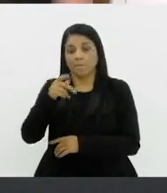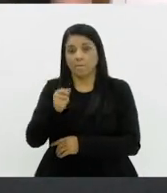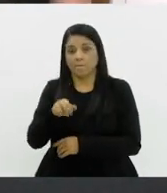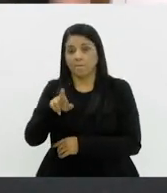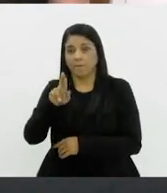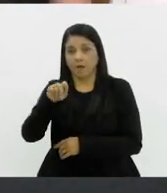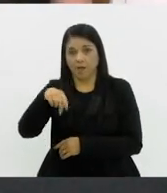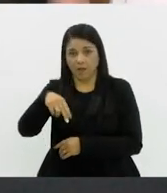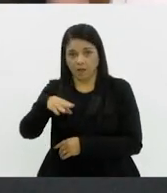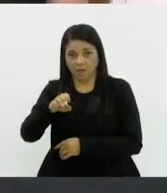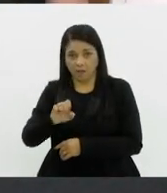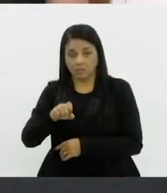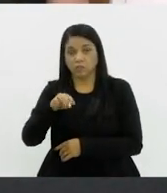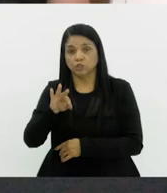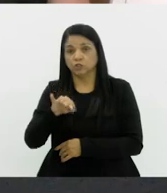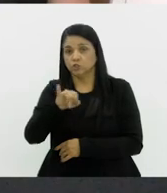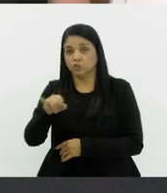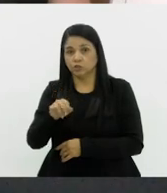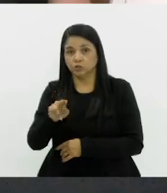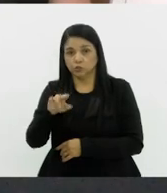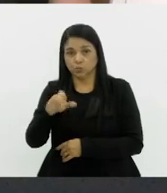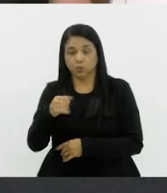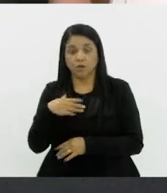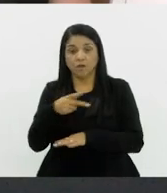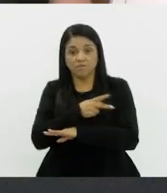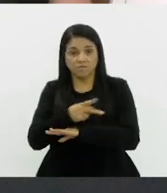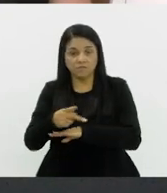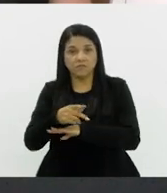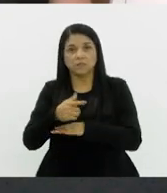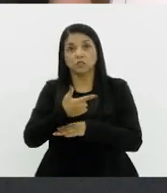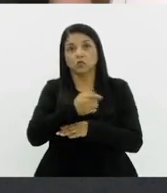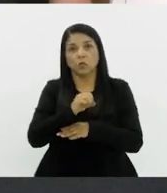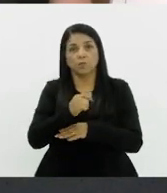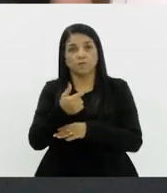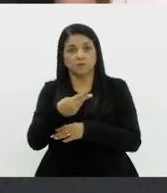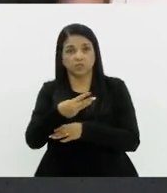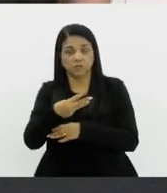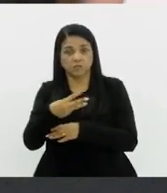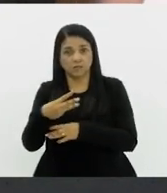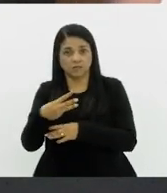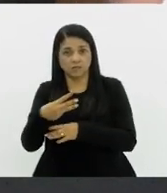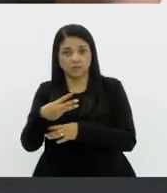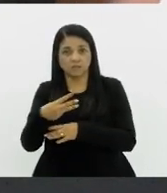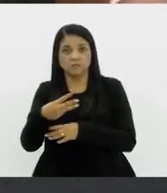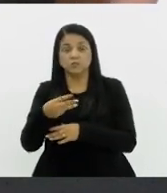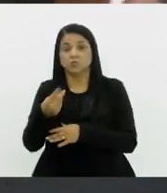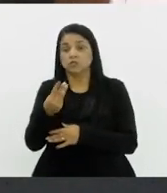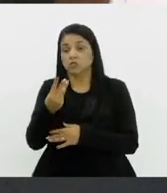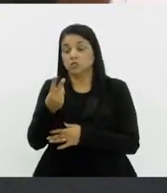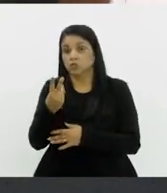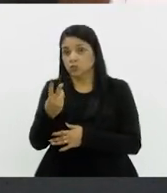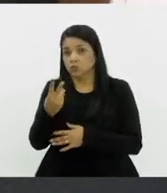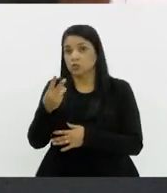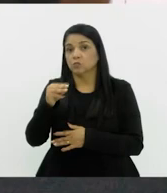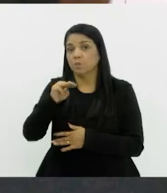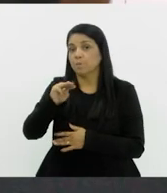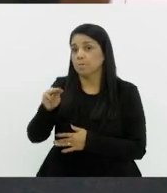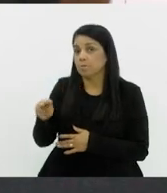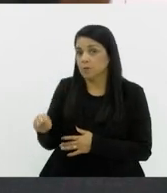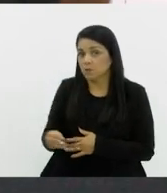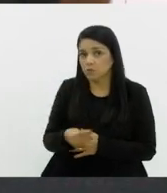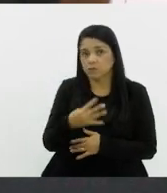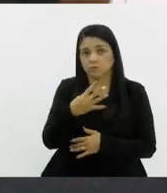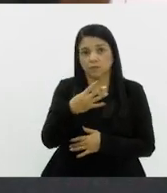Esse parque foi o mais visitado do Brasil em 23, tá? Teve 2 milhões e 400 mil